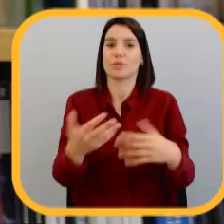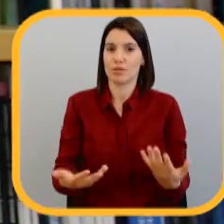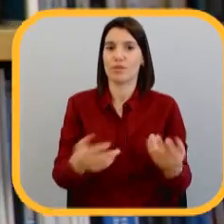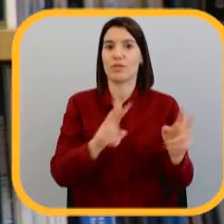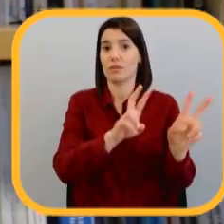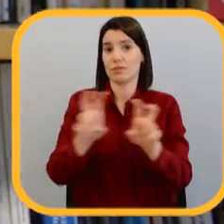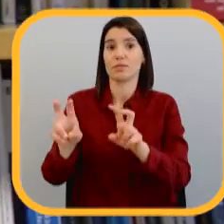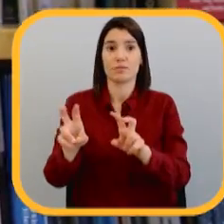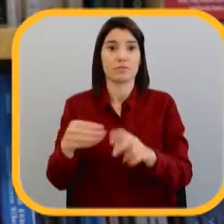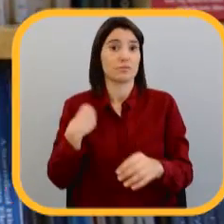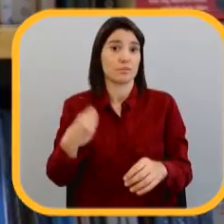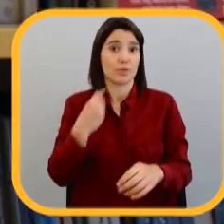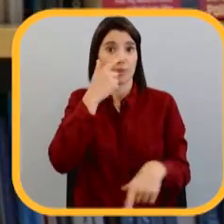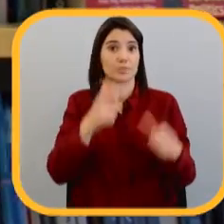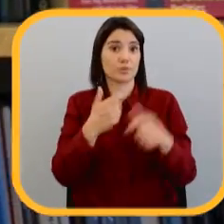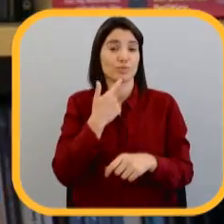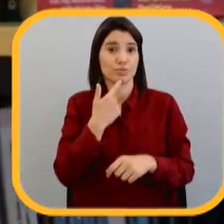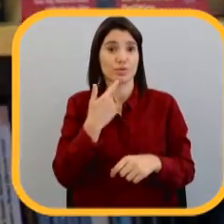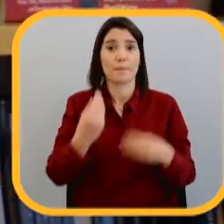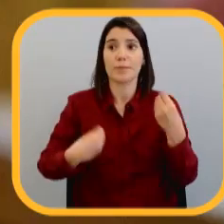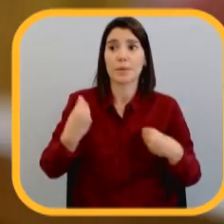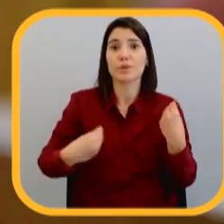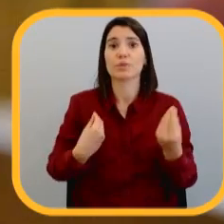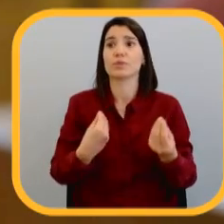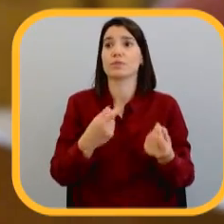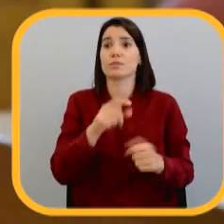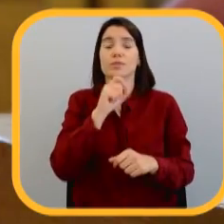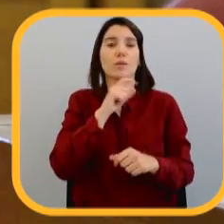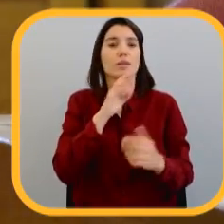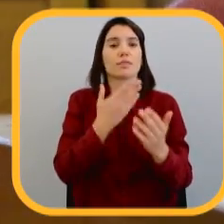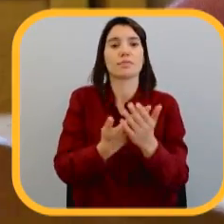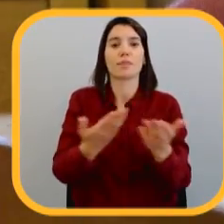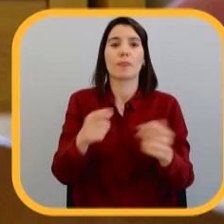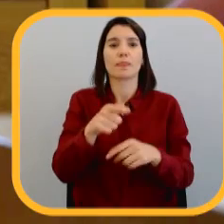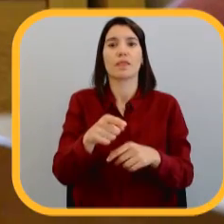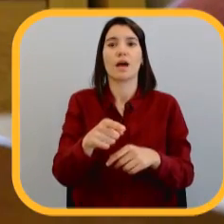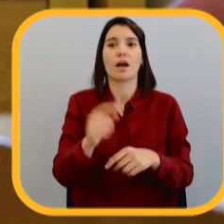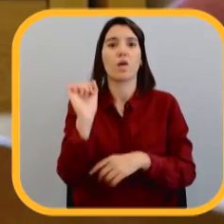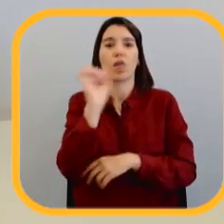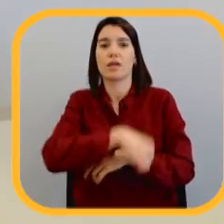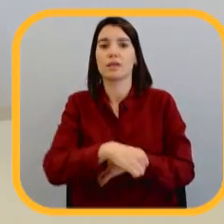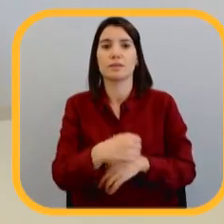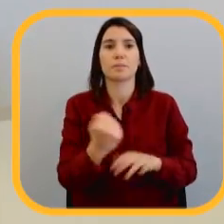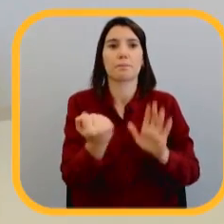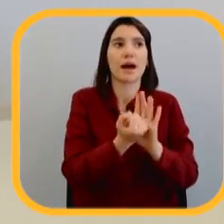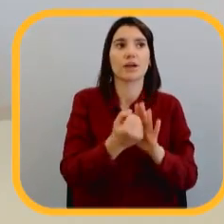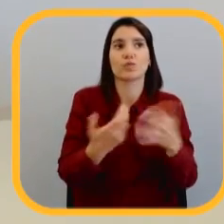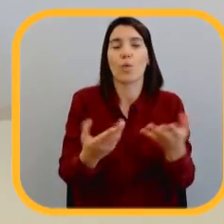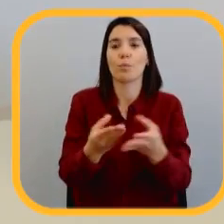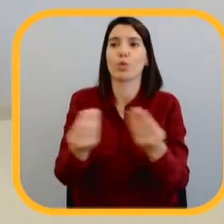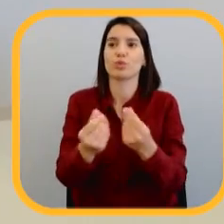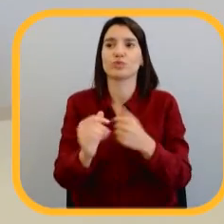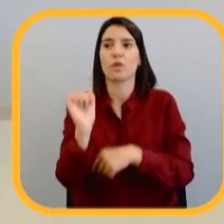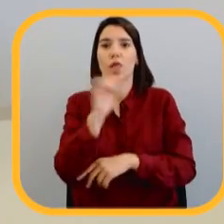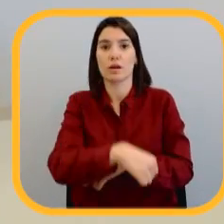em dia há temas que preocupam muitas pessoas, preocupações que normalmente poderiam levar ao boicote de determinado tipo de marcas